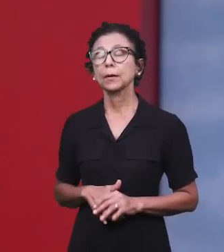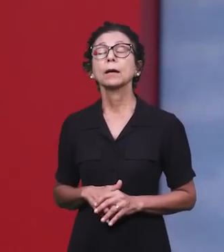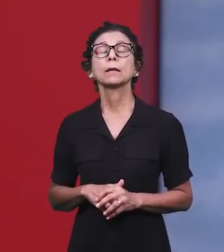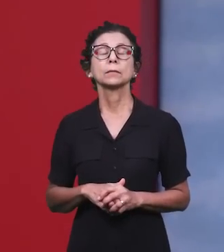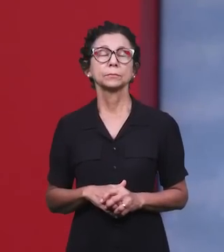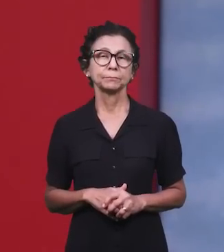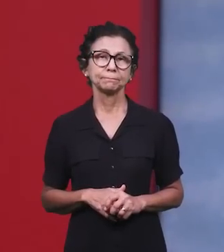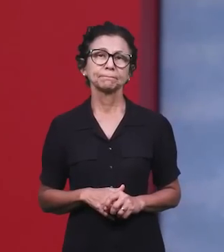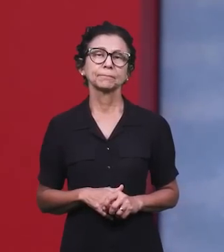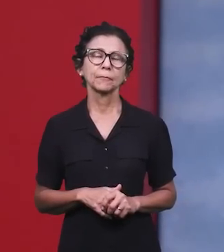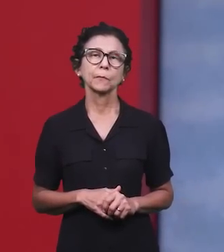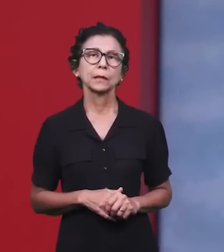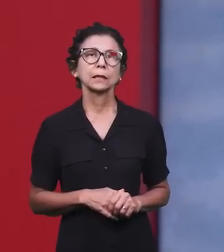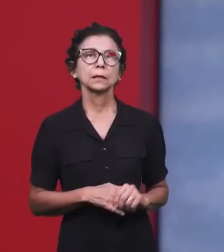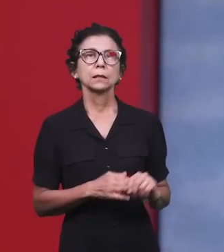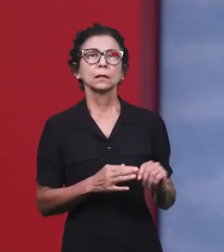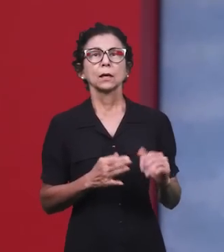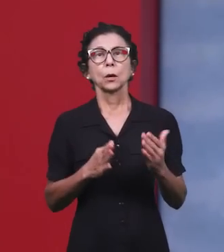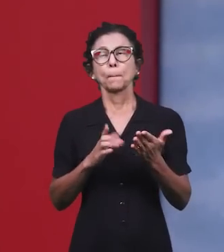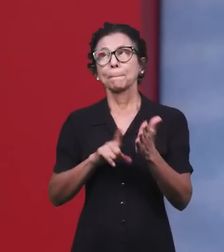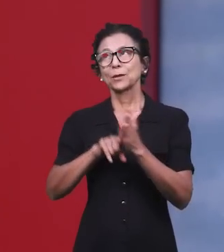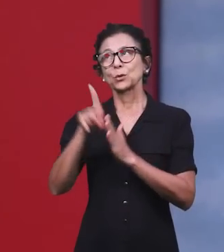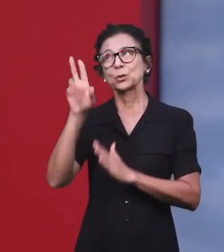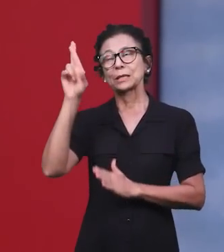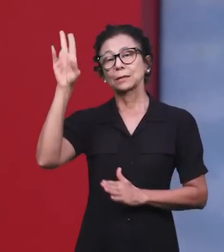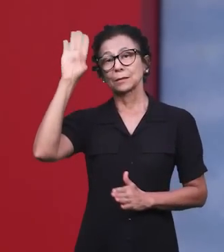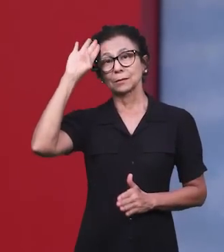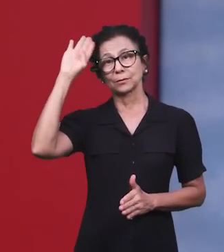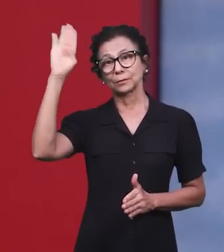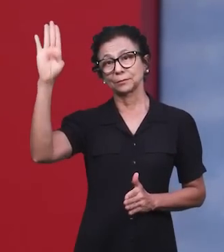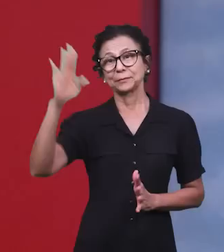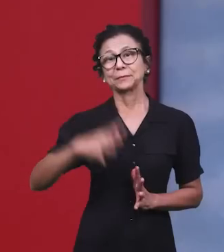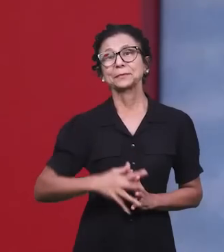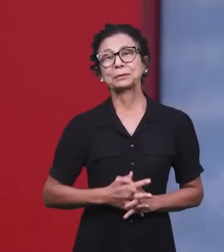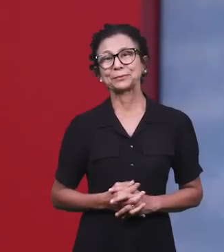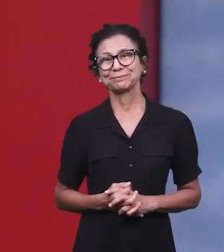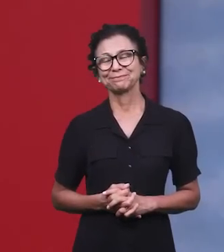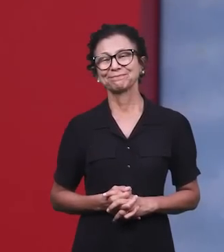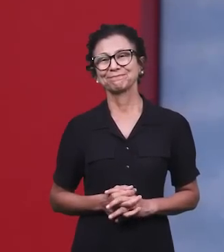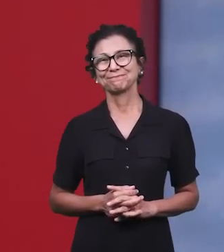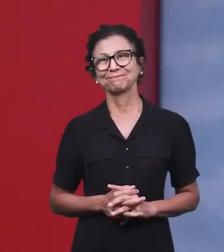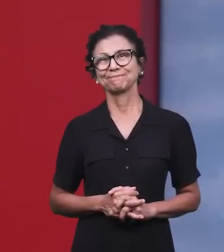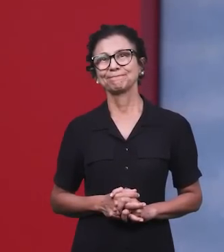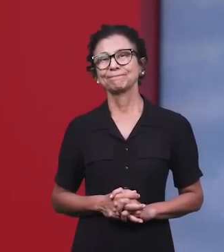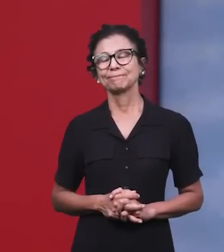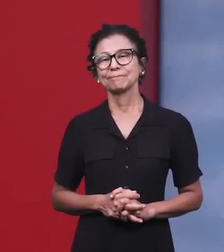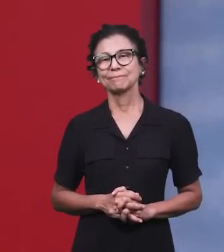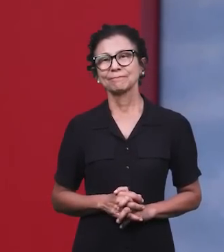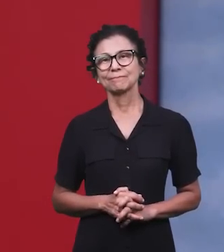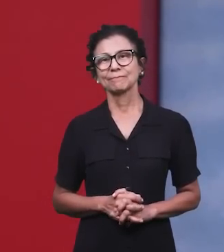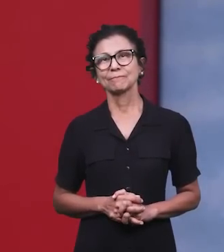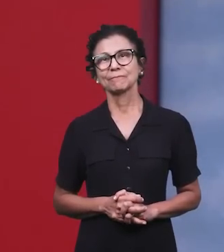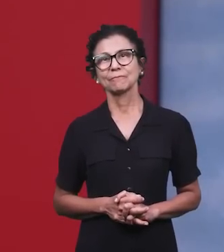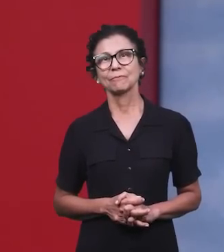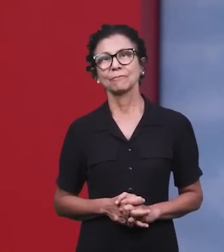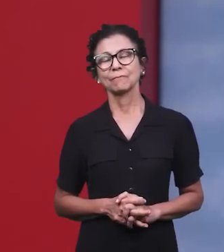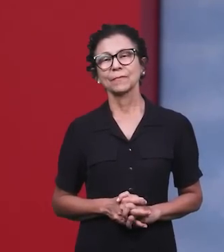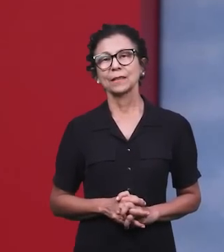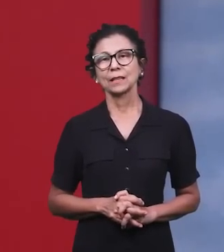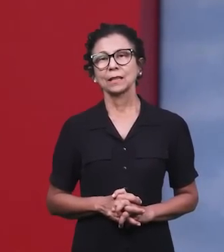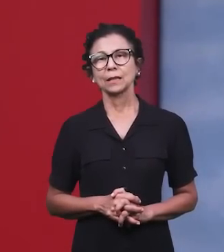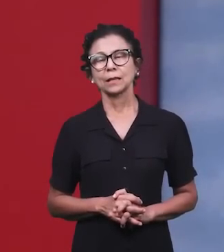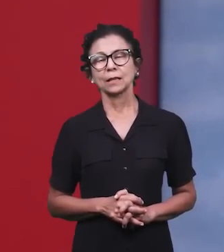Então, consultar ao Senhor, eu acho que é fundamental, porque para que você possa ter uma vida